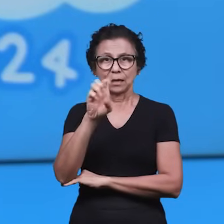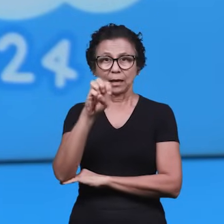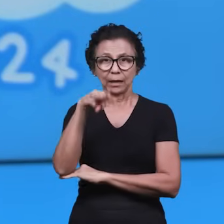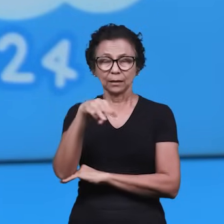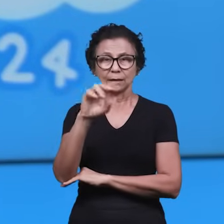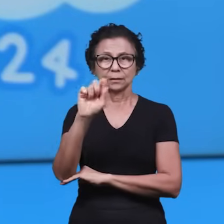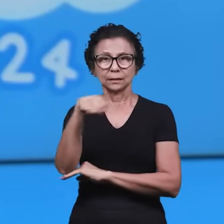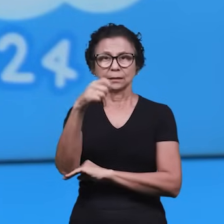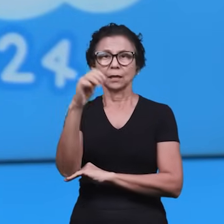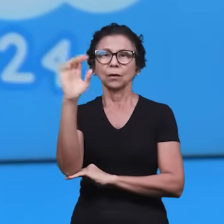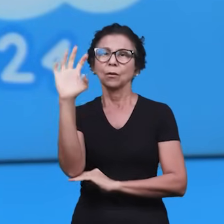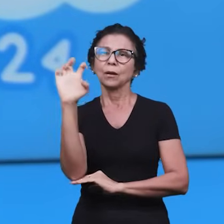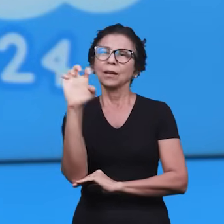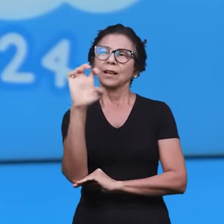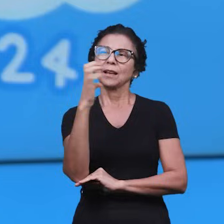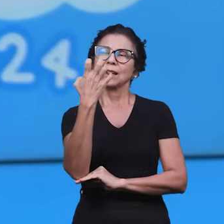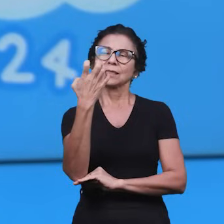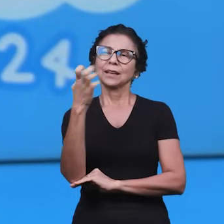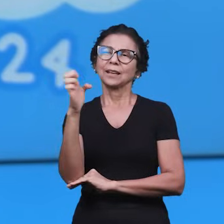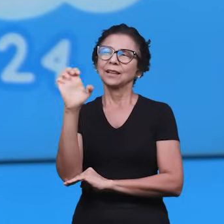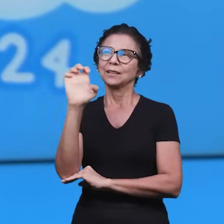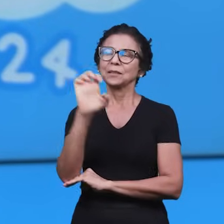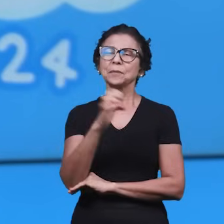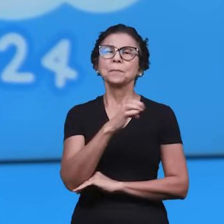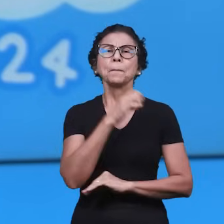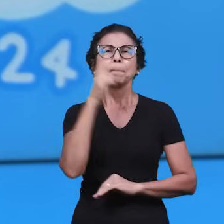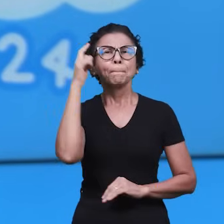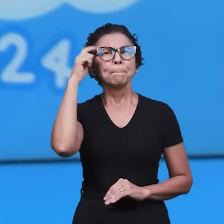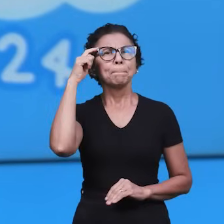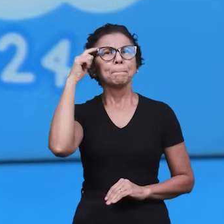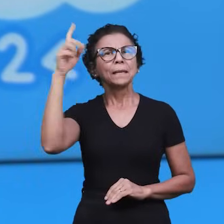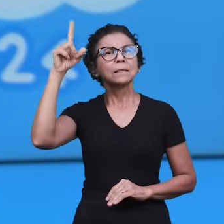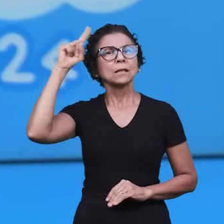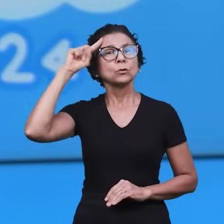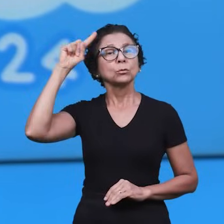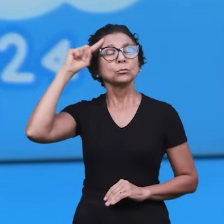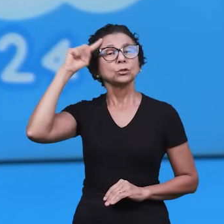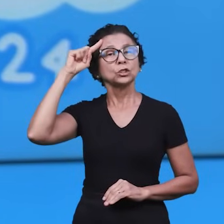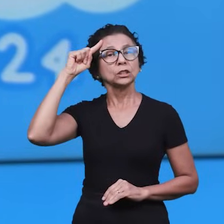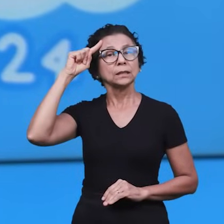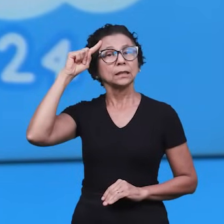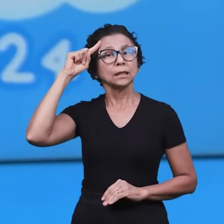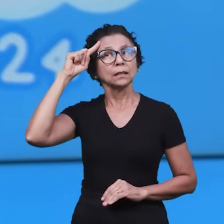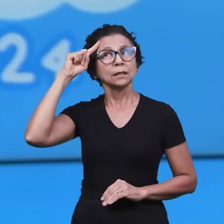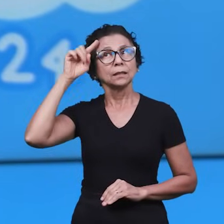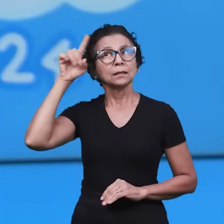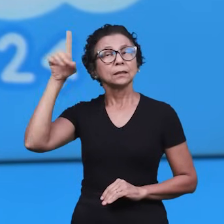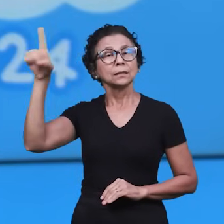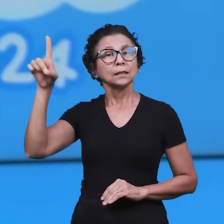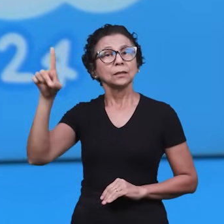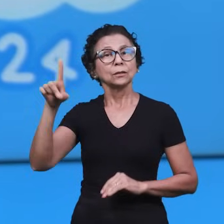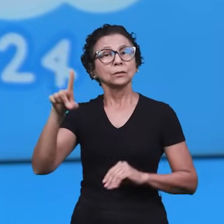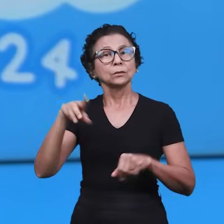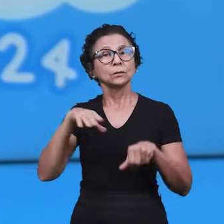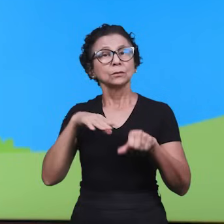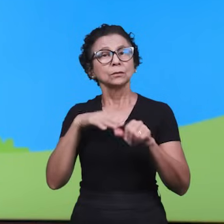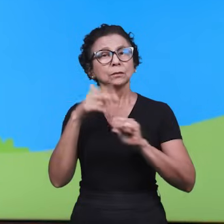isso? Deus indo na sua casa todos os dias, passeando e conversando com você? Que bênção, não